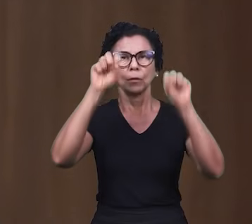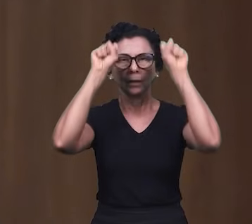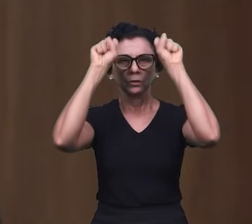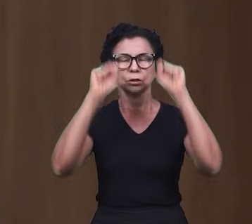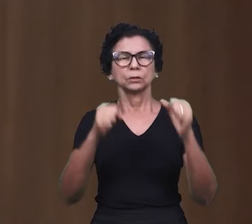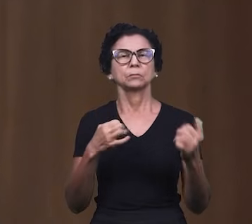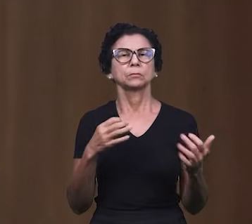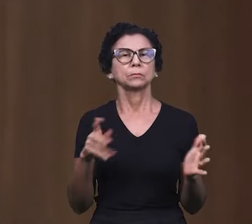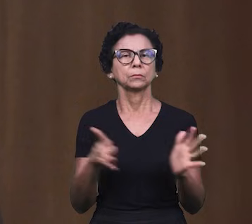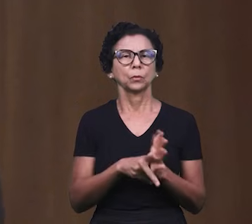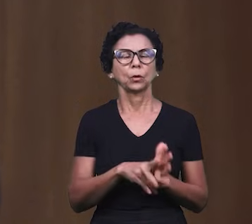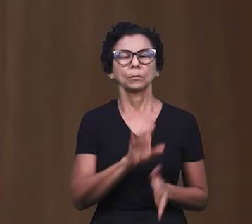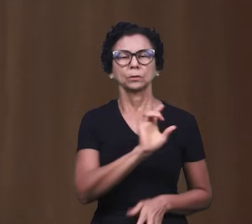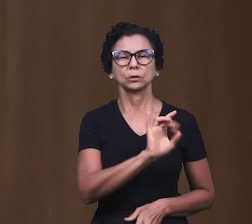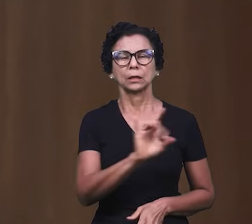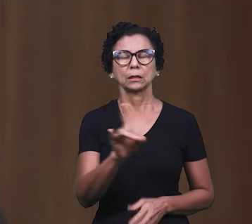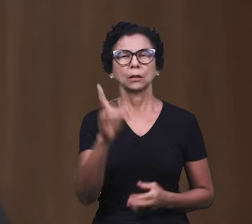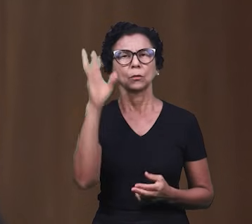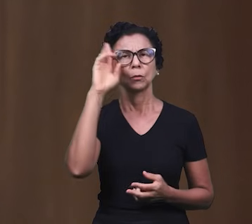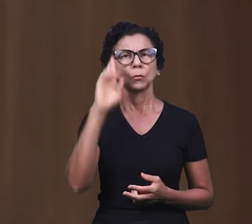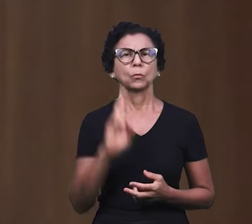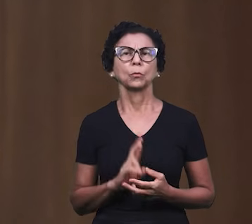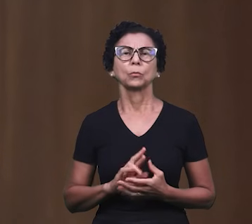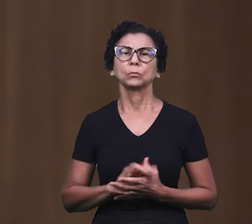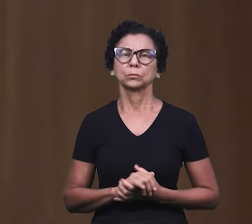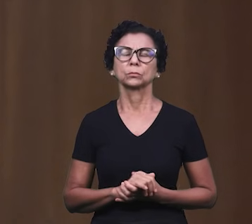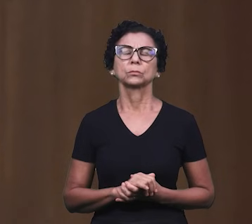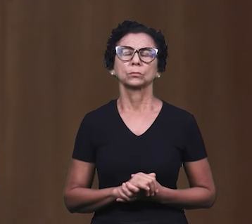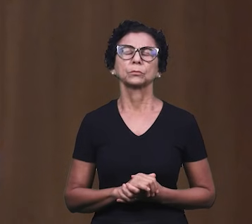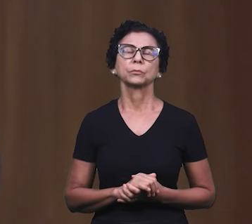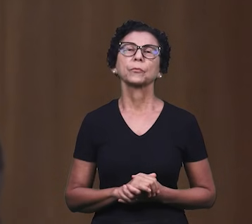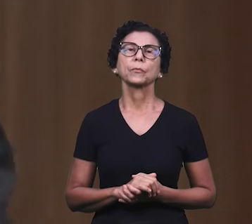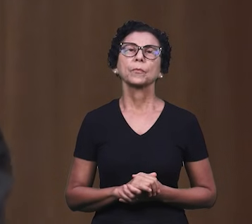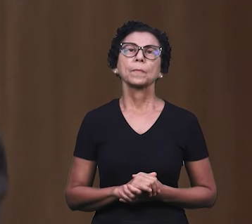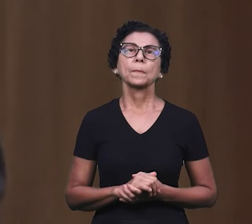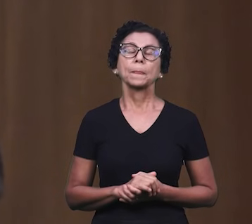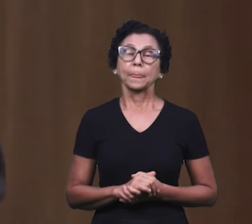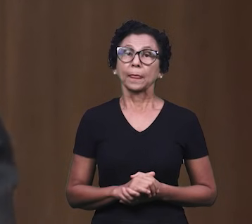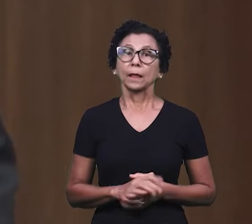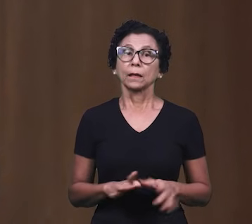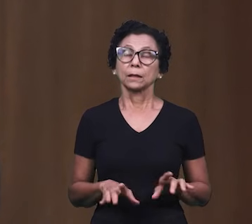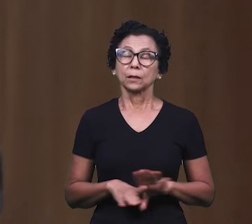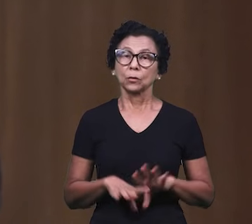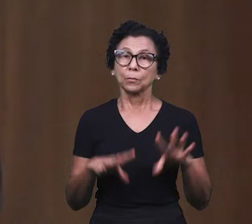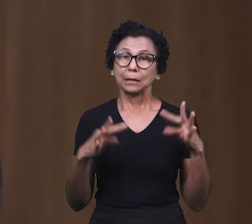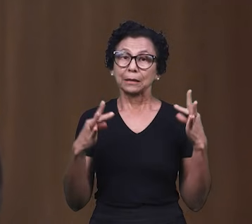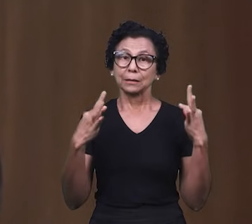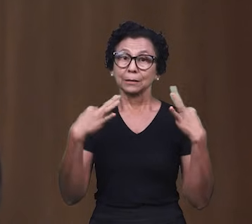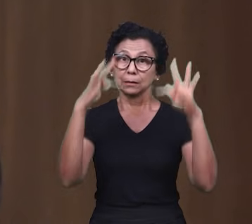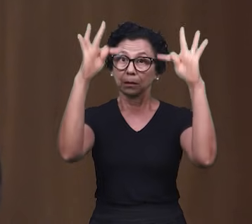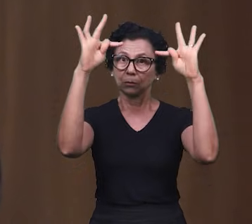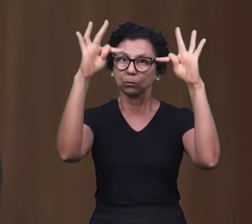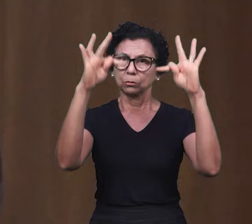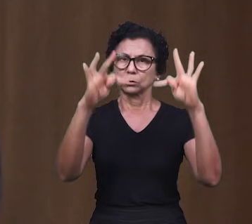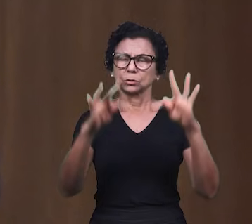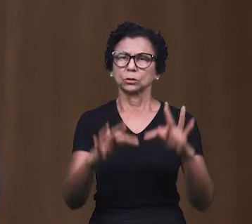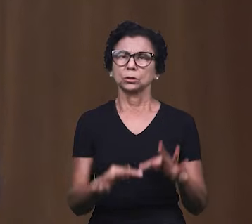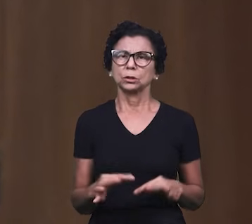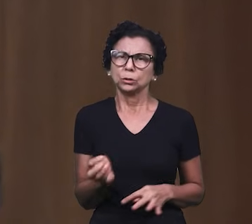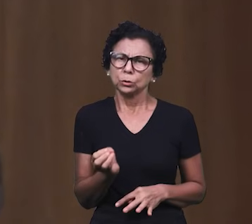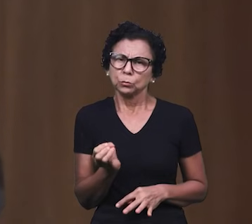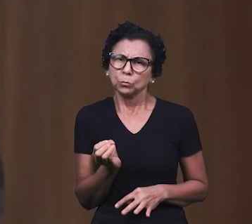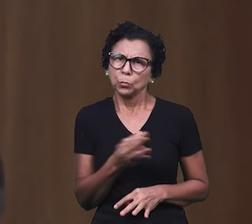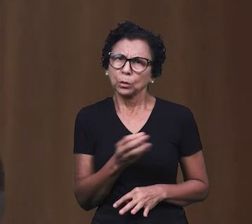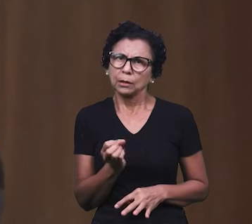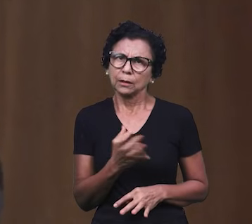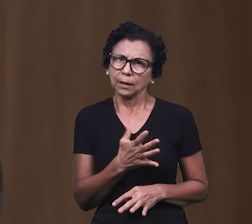né? Então foi traduzido para o russo, e inclusive uma tecnologia que é bem